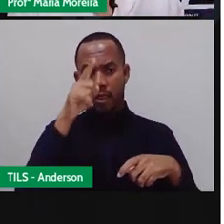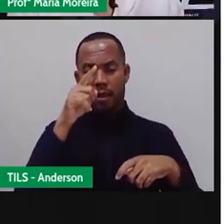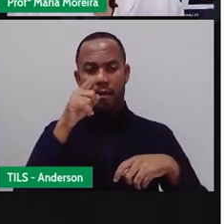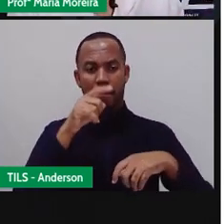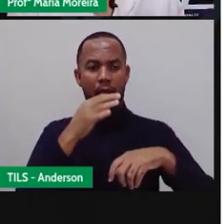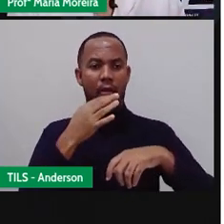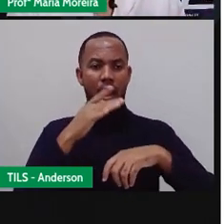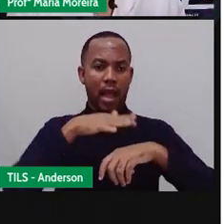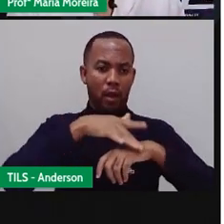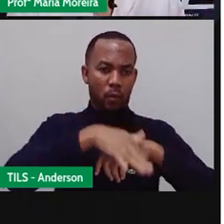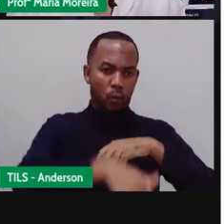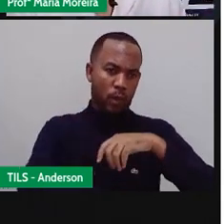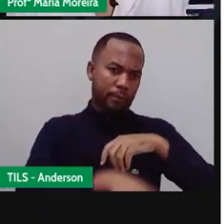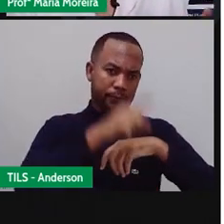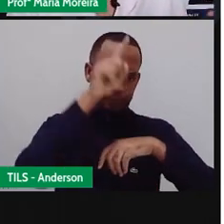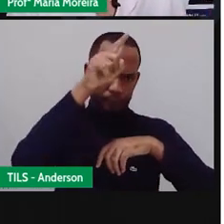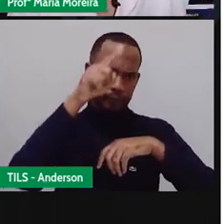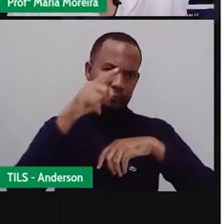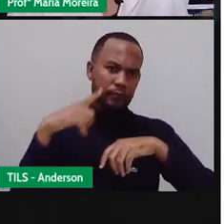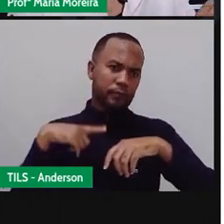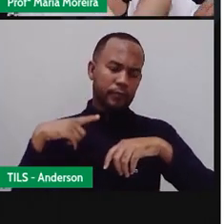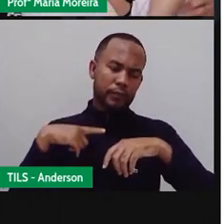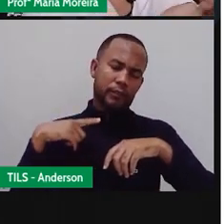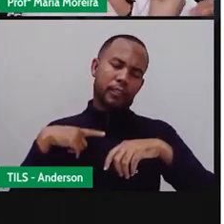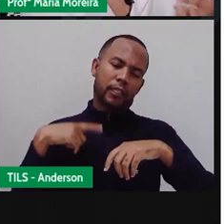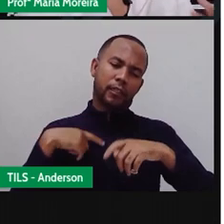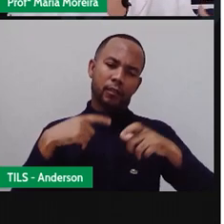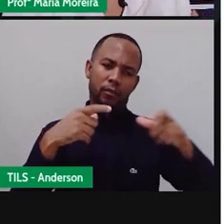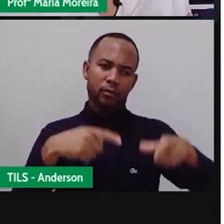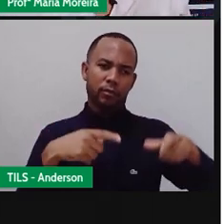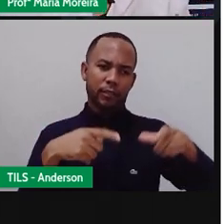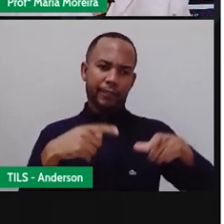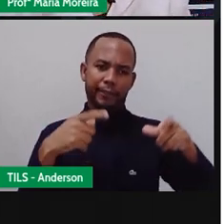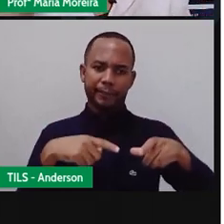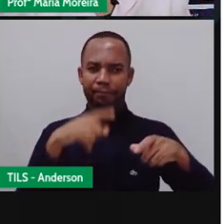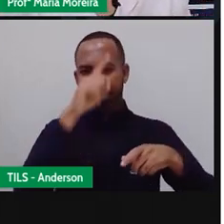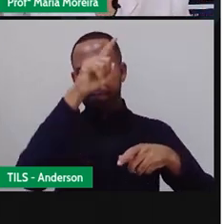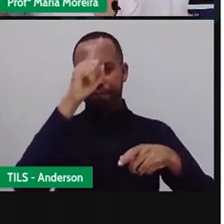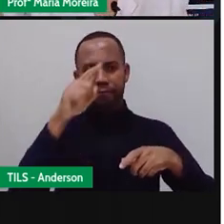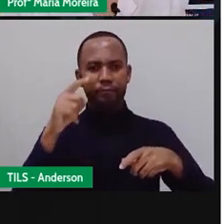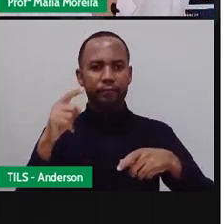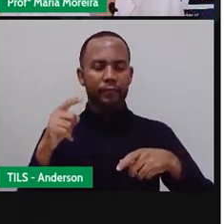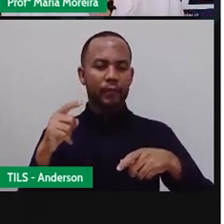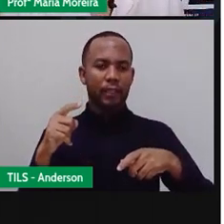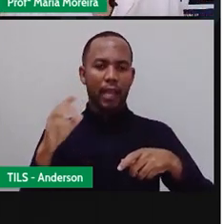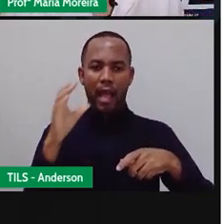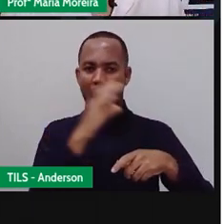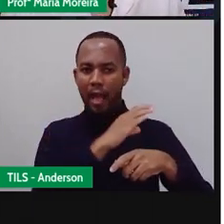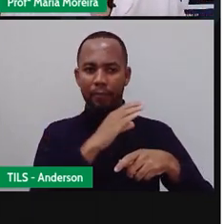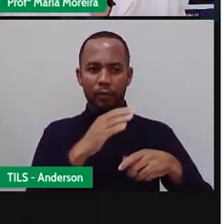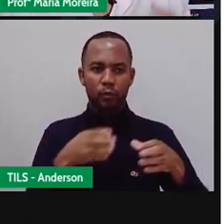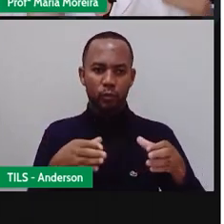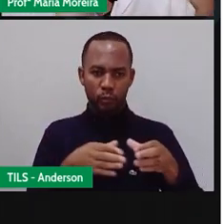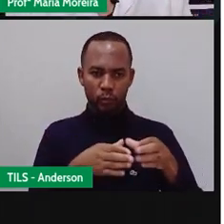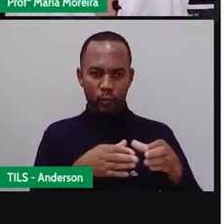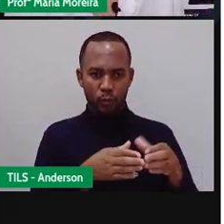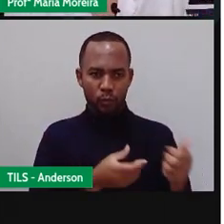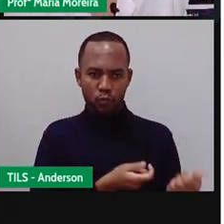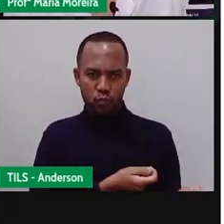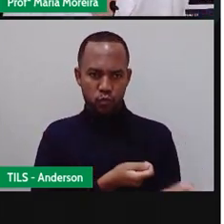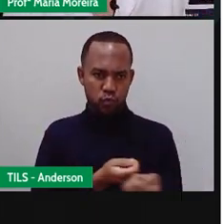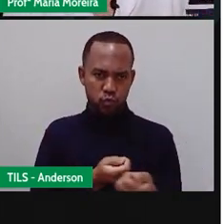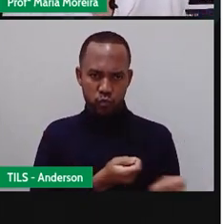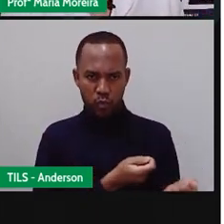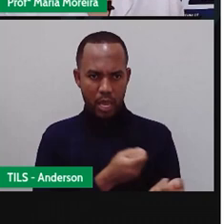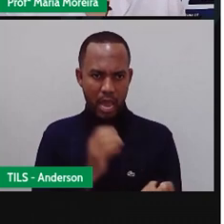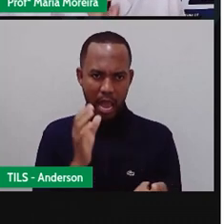teve um problema com queimadas no verão e aí aquela informação chegou rápido ao corpo de bombeiro que